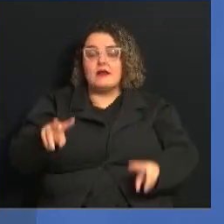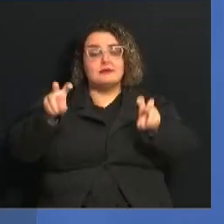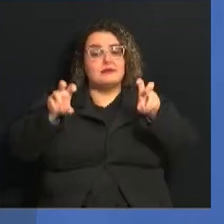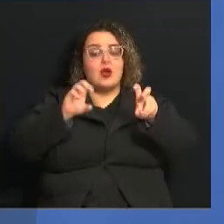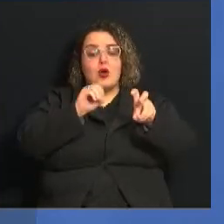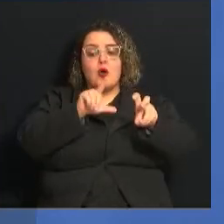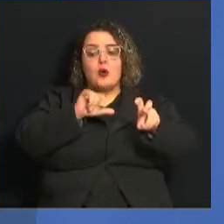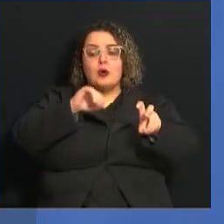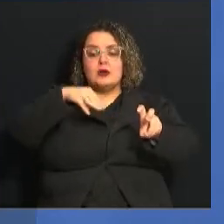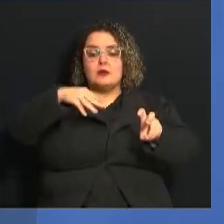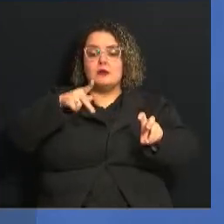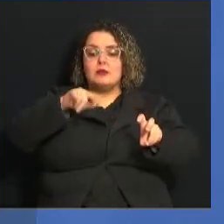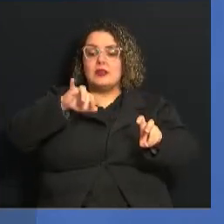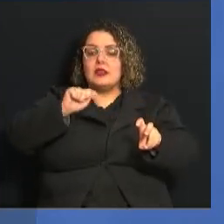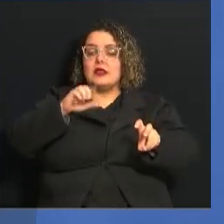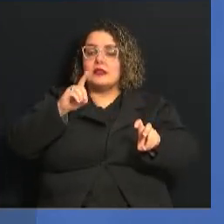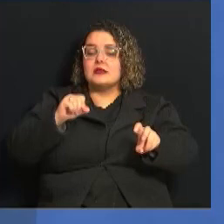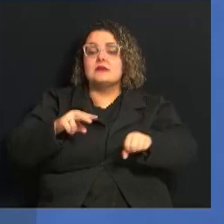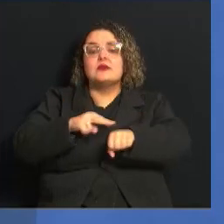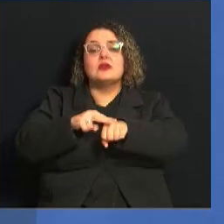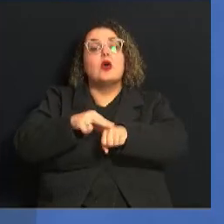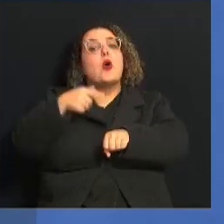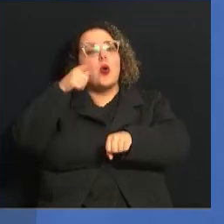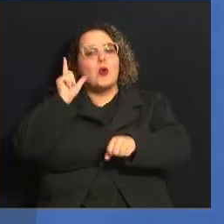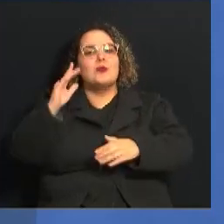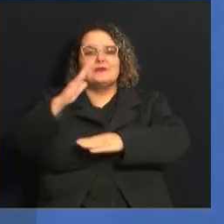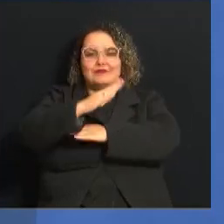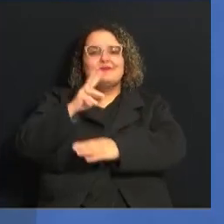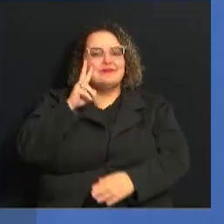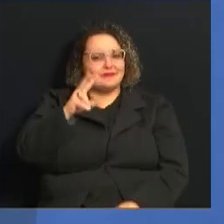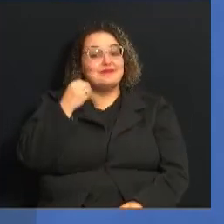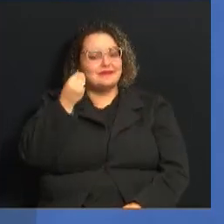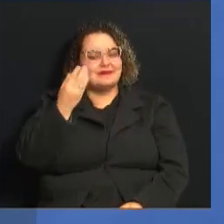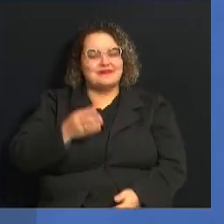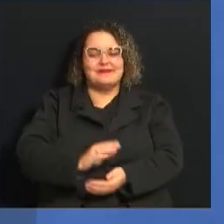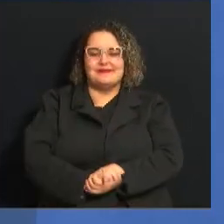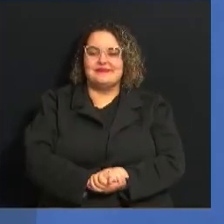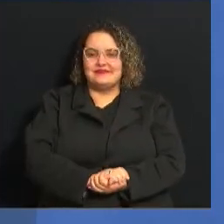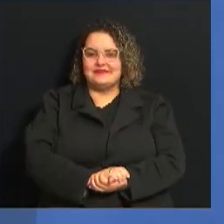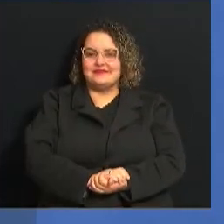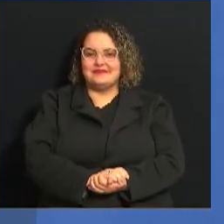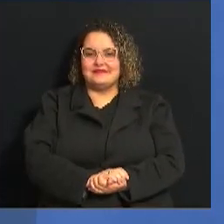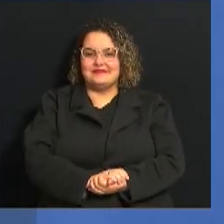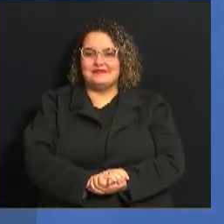2022 que foi lançada ontem na Câmara vamos ver como foi